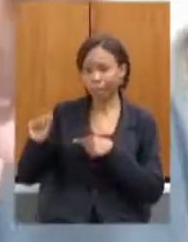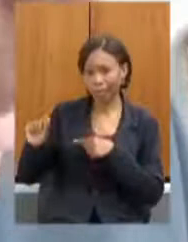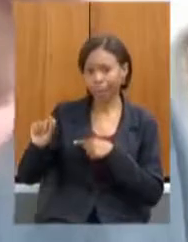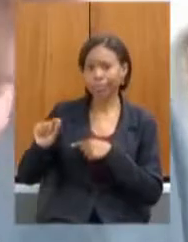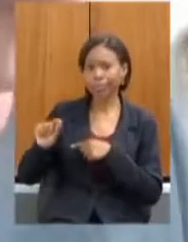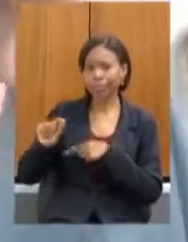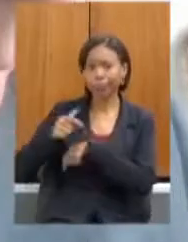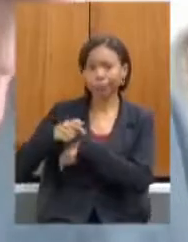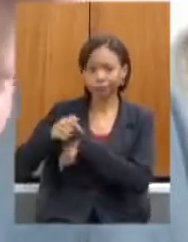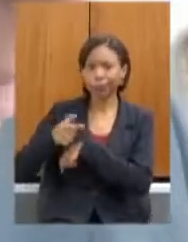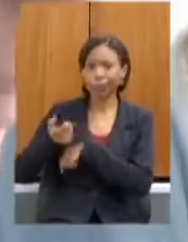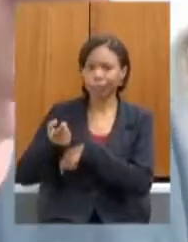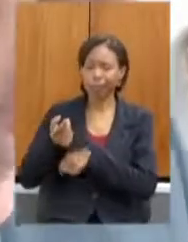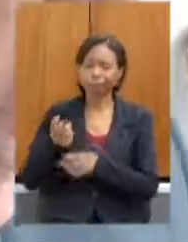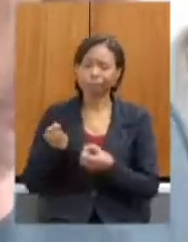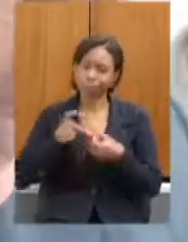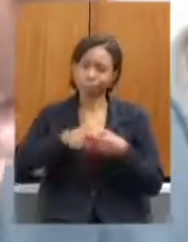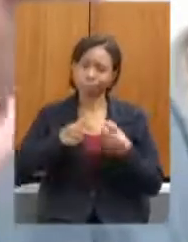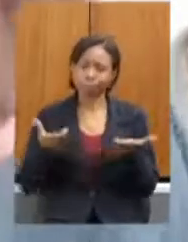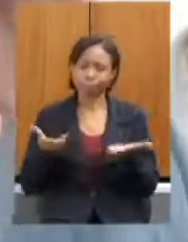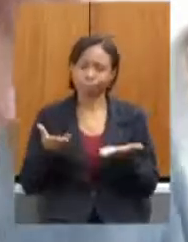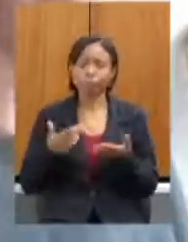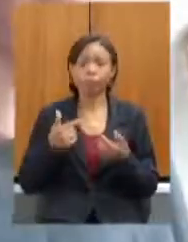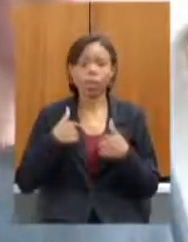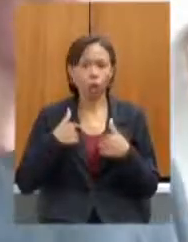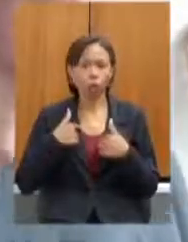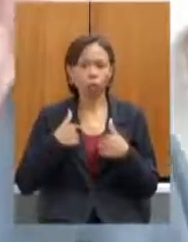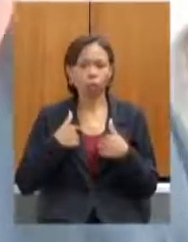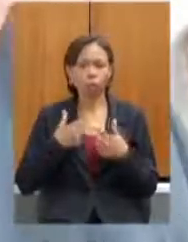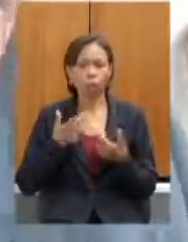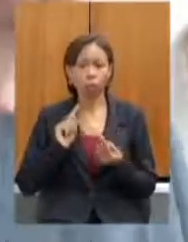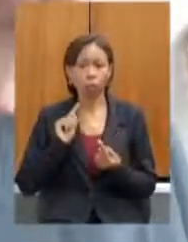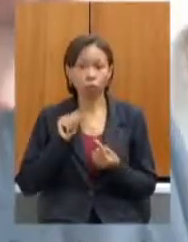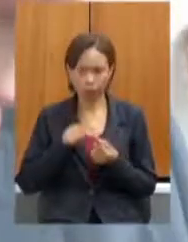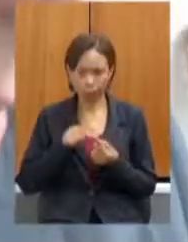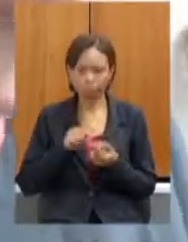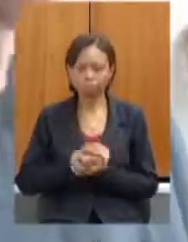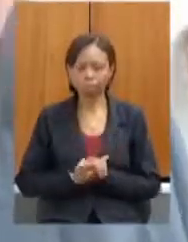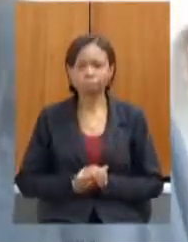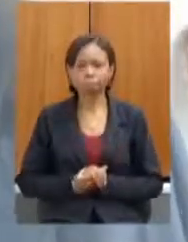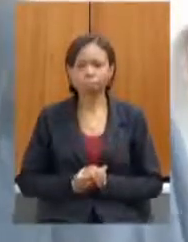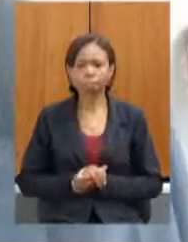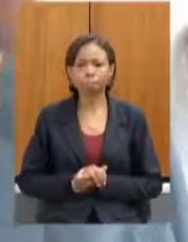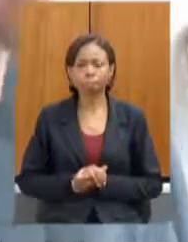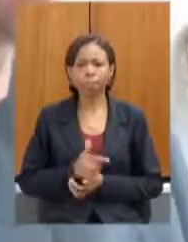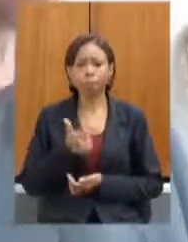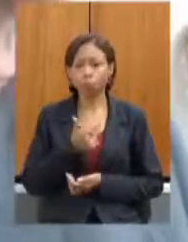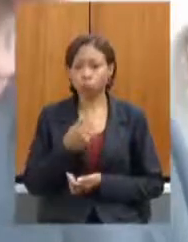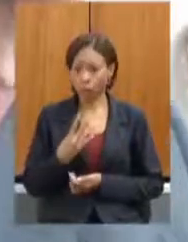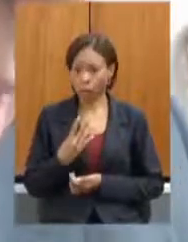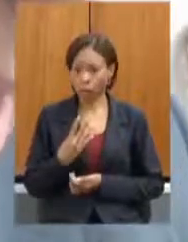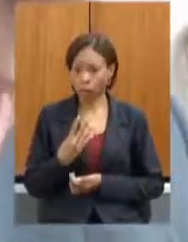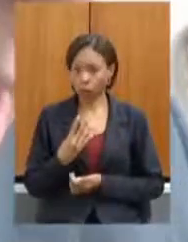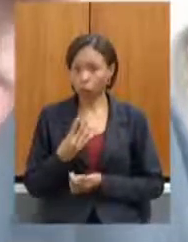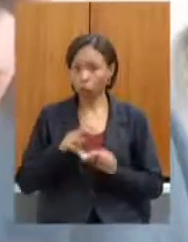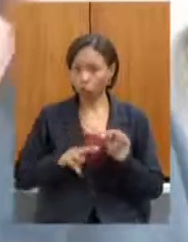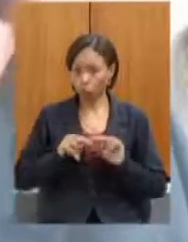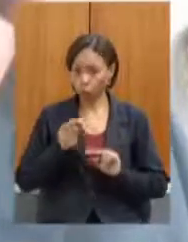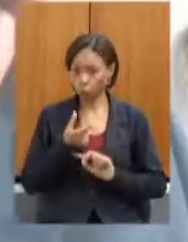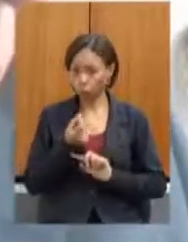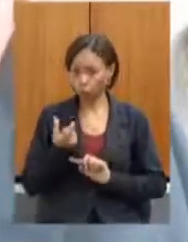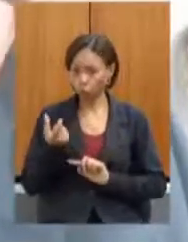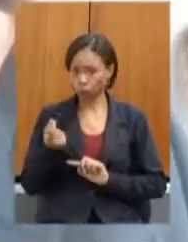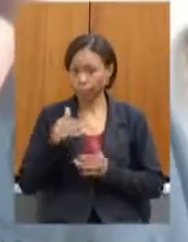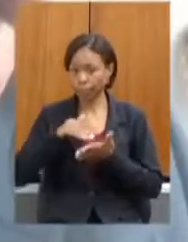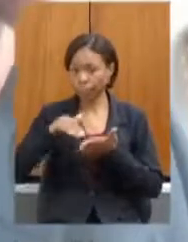alguns minutos dessa reunião você direto aqui nas perguntas em 24 26 2020 a secretaria de